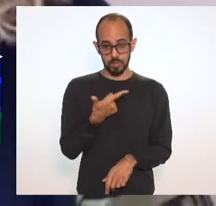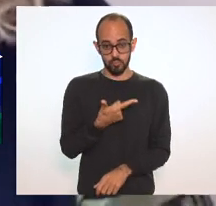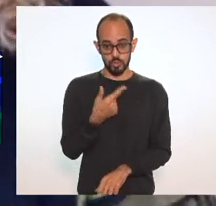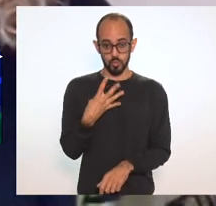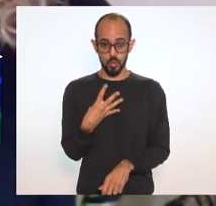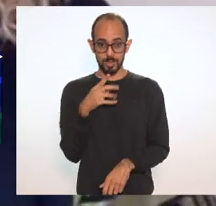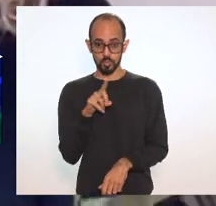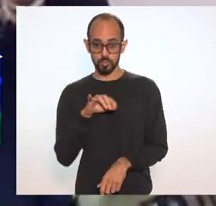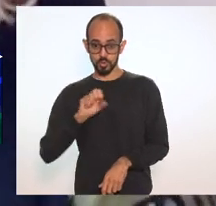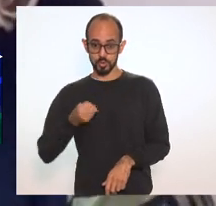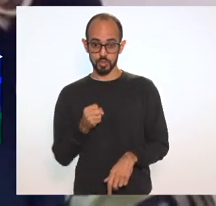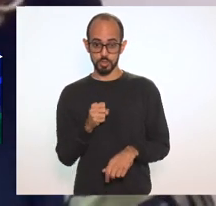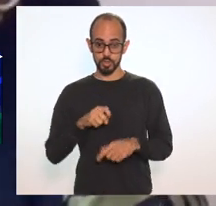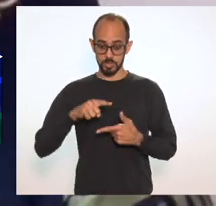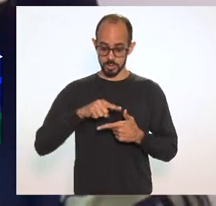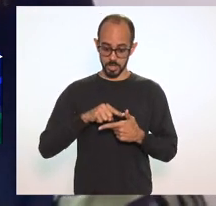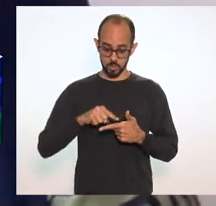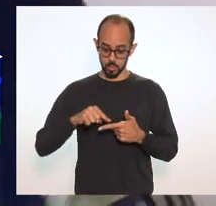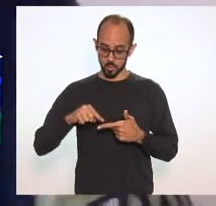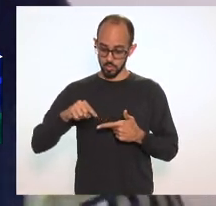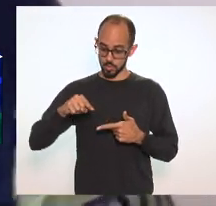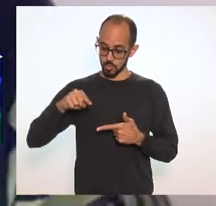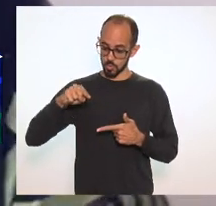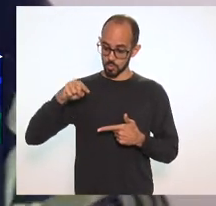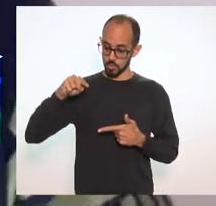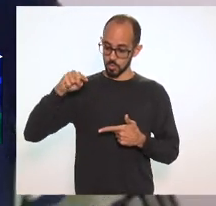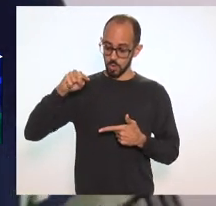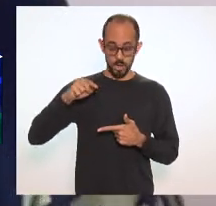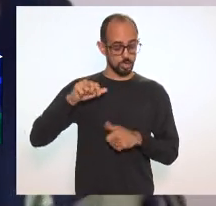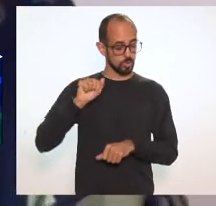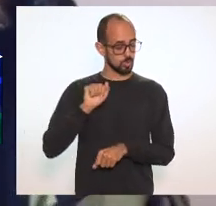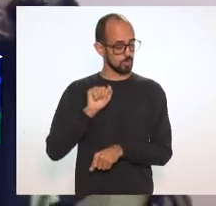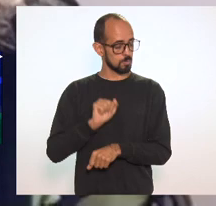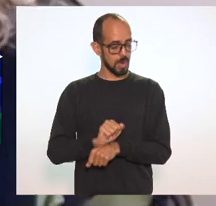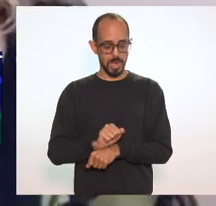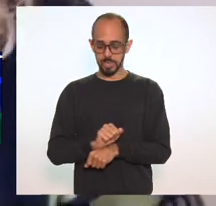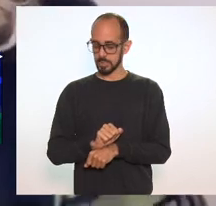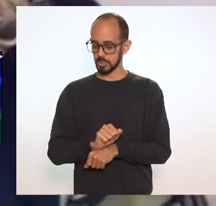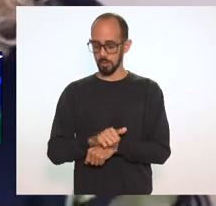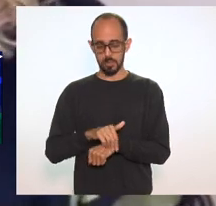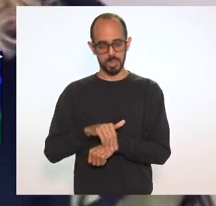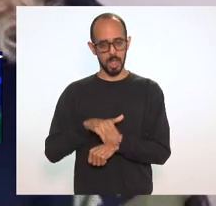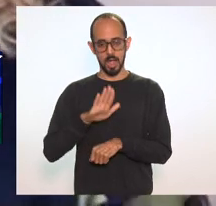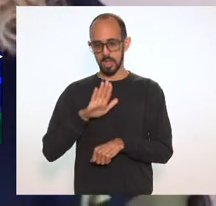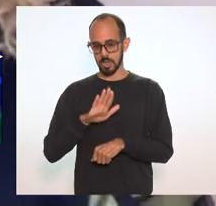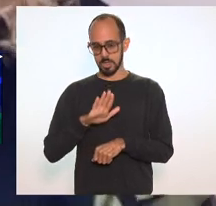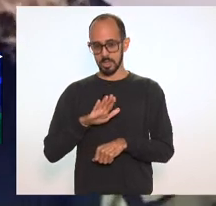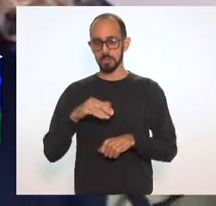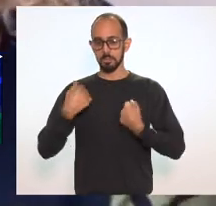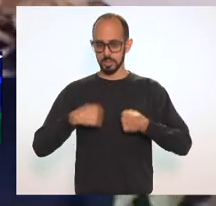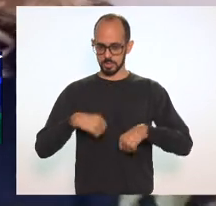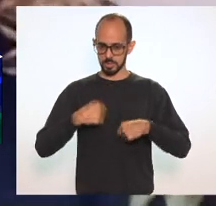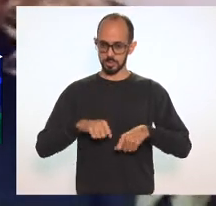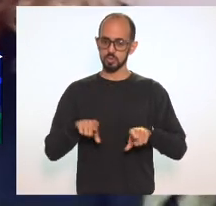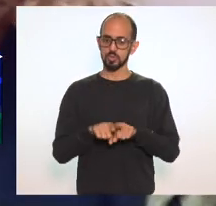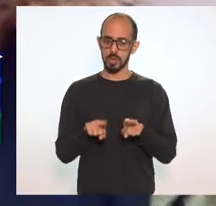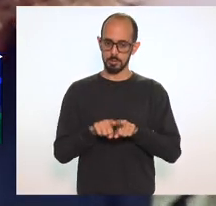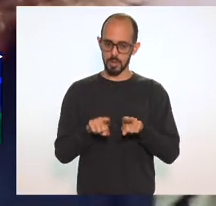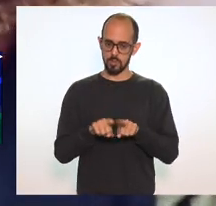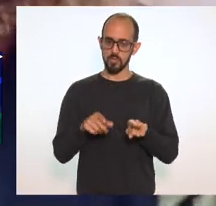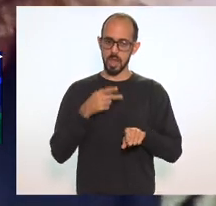de contágio e de óbitos da pandemia não para de crescer O que é preciso que se diga